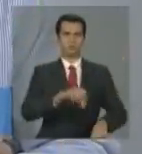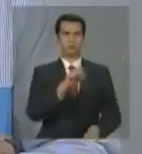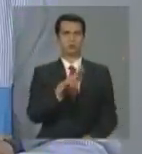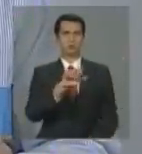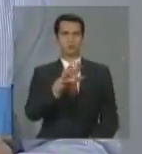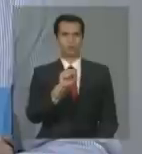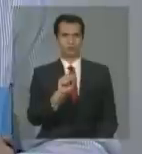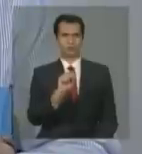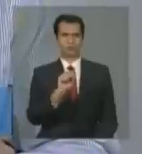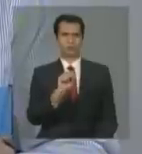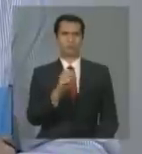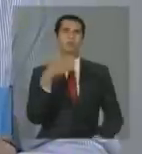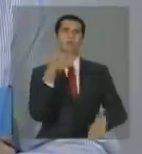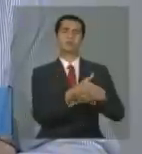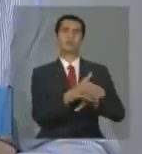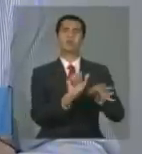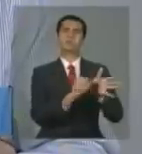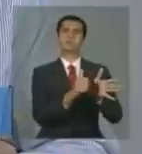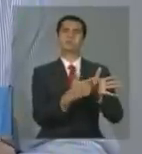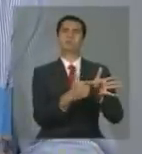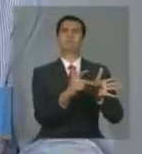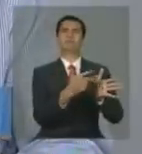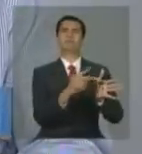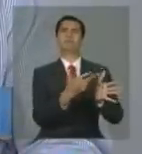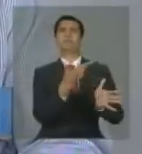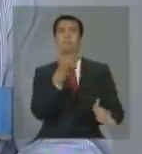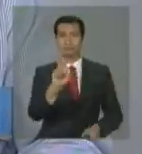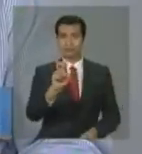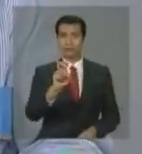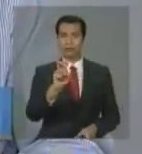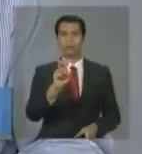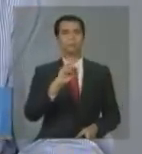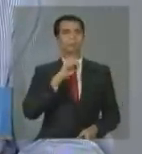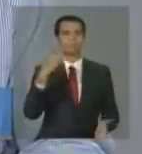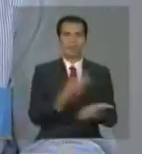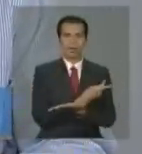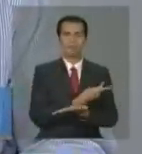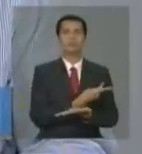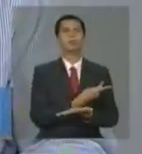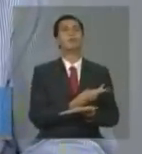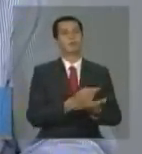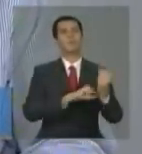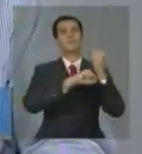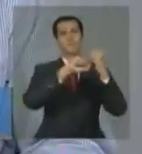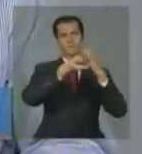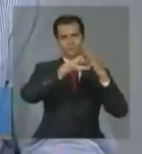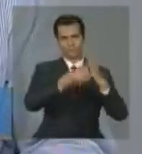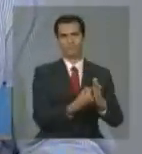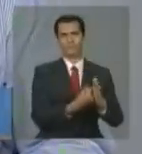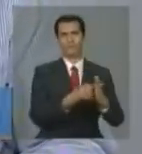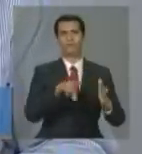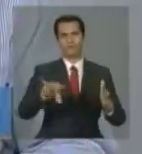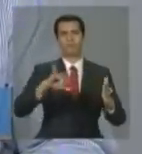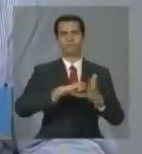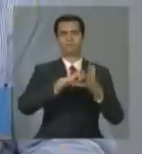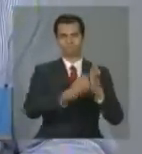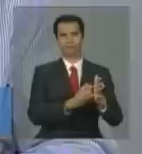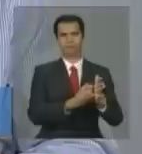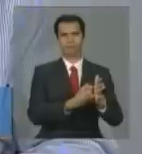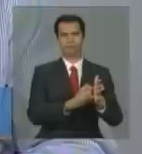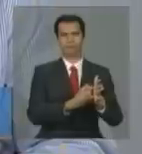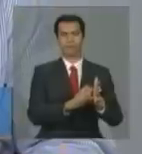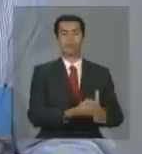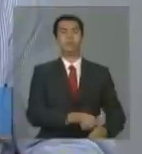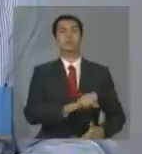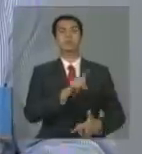SAA, e não conseguir, estiver errando a senha, o sistema irá bloquear a senha. Se ele ficar por... ele tem que renovar